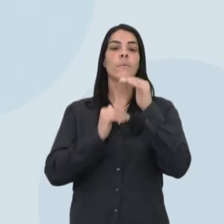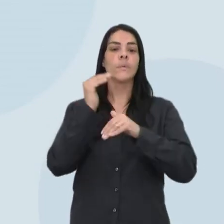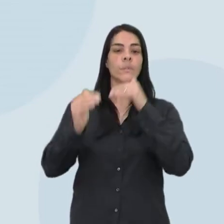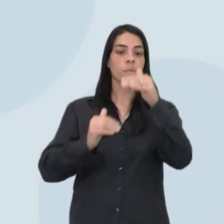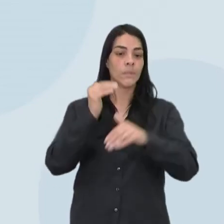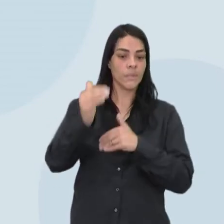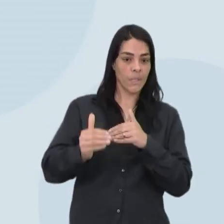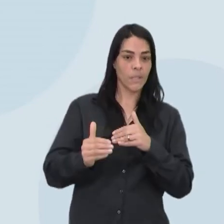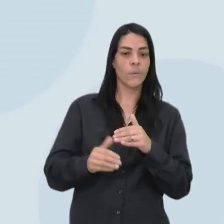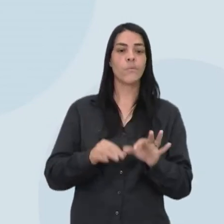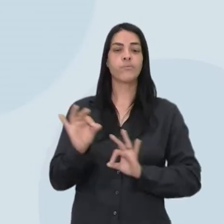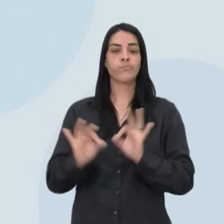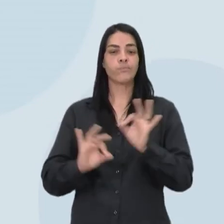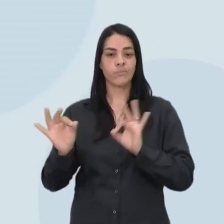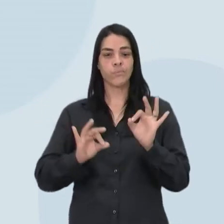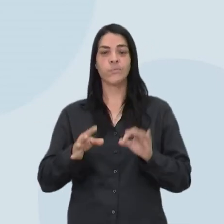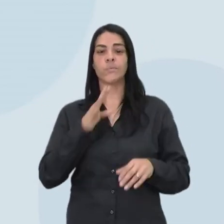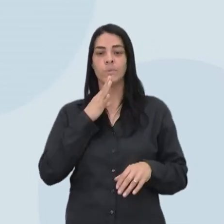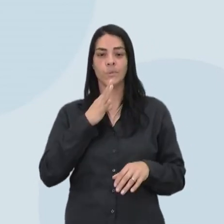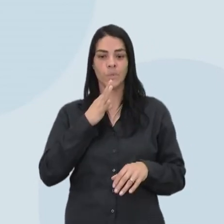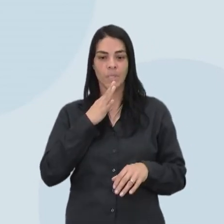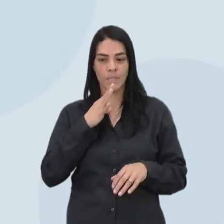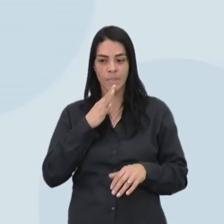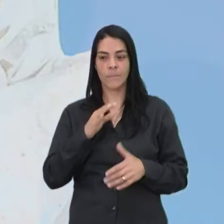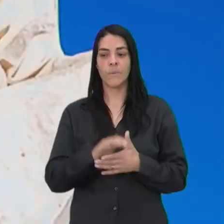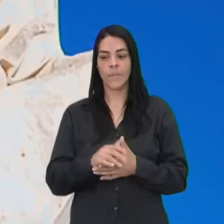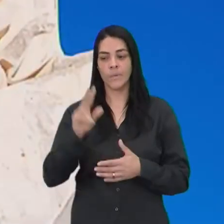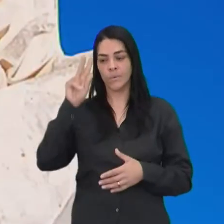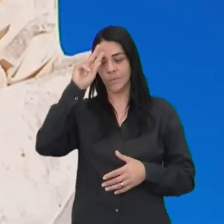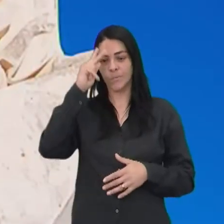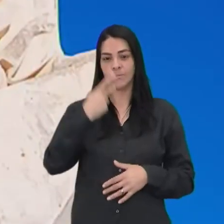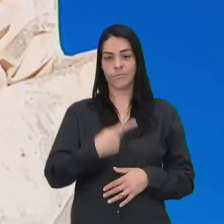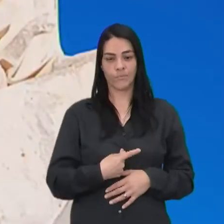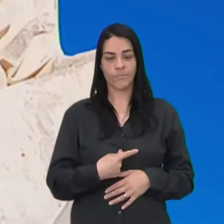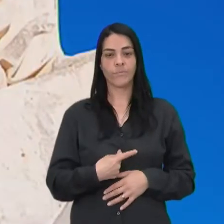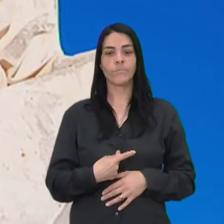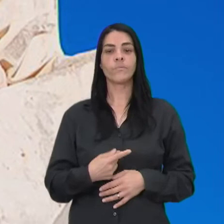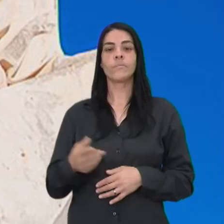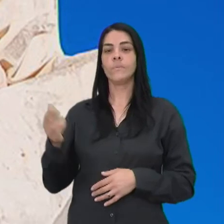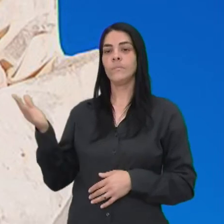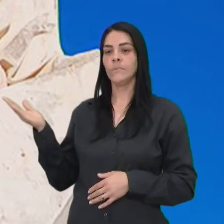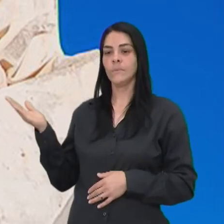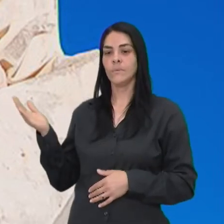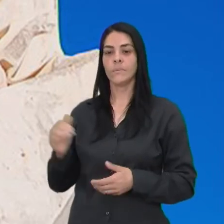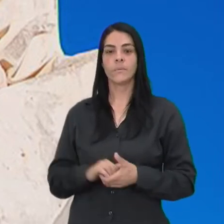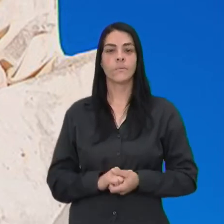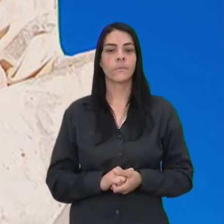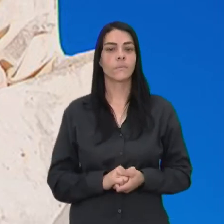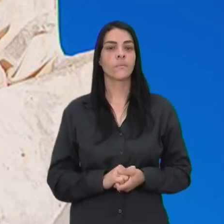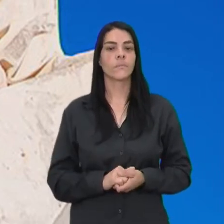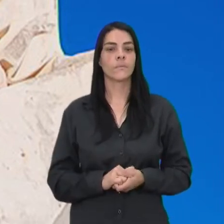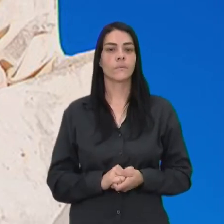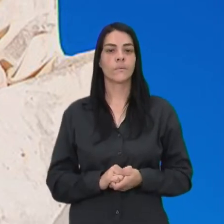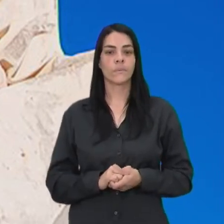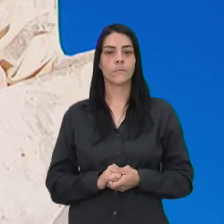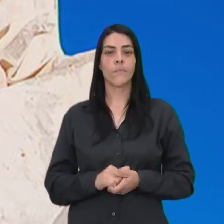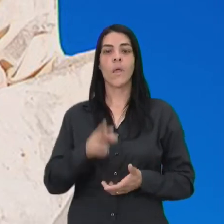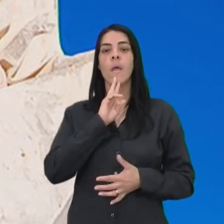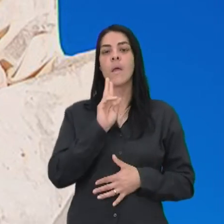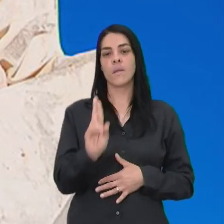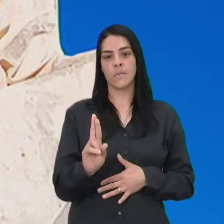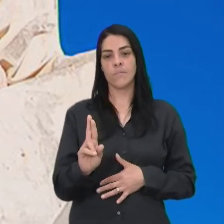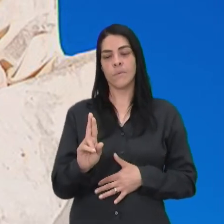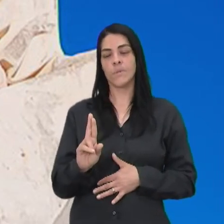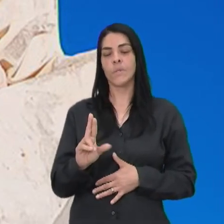de sua matriz eurocêntrica. Pessoal, pode voltar em mim um pouquinho. Então, assim, essas são as respostas